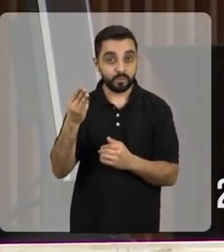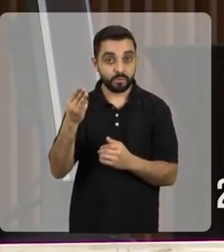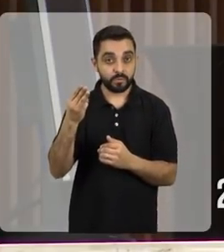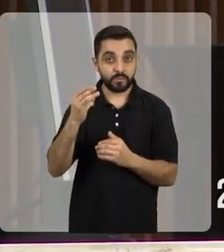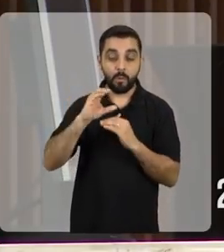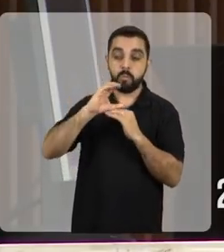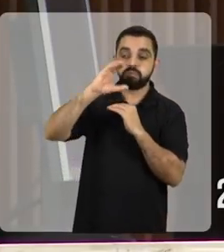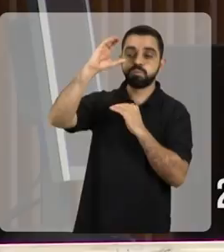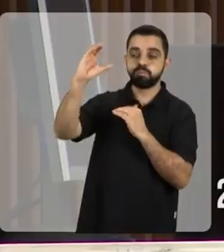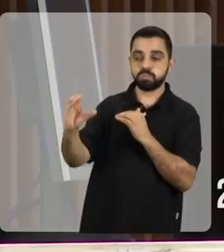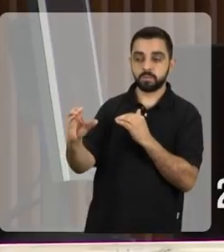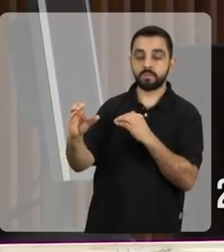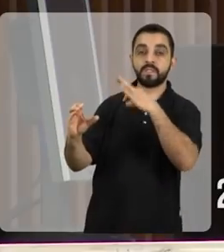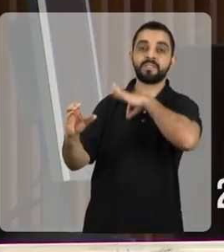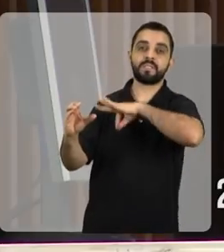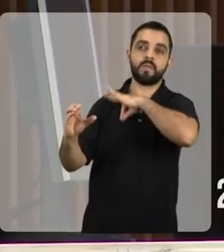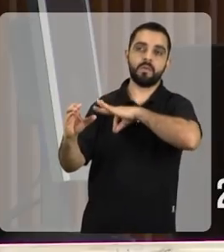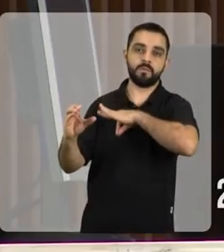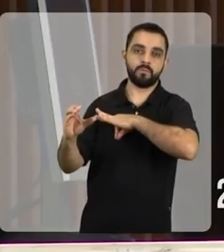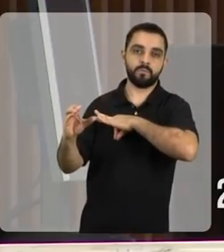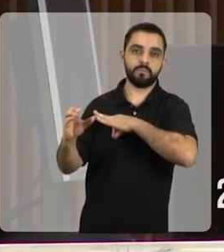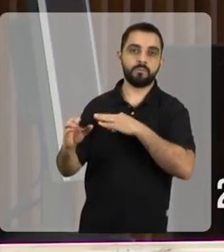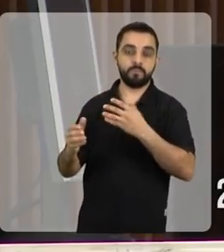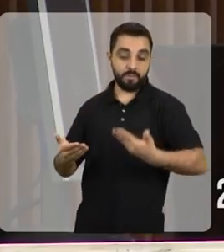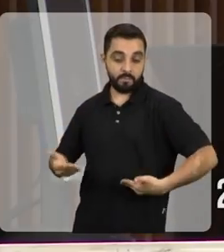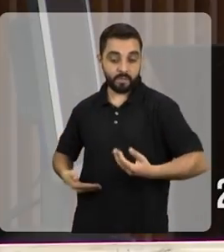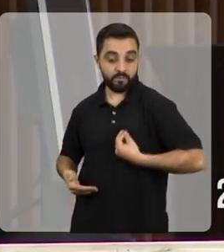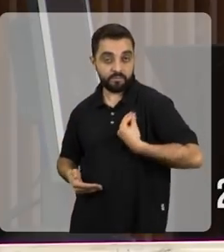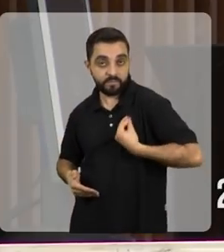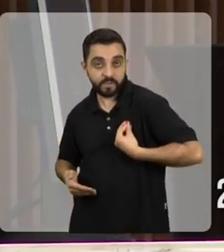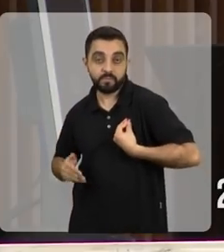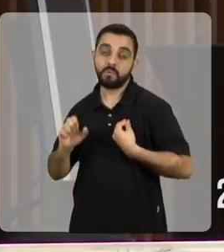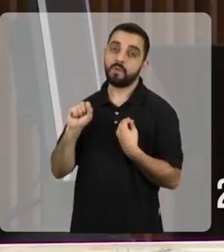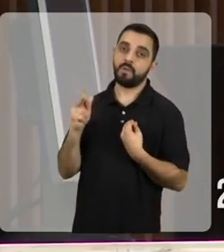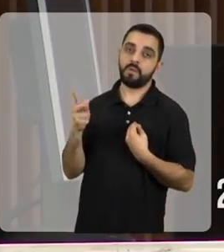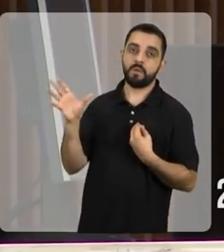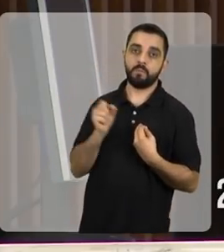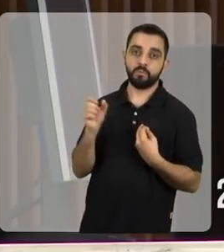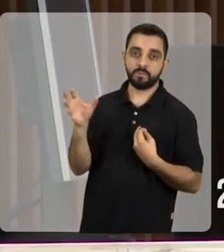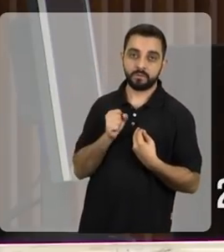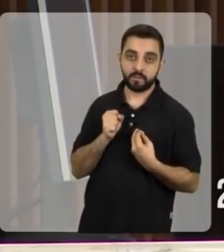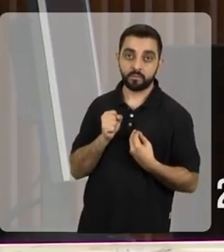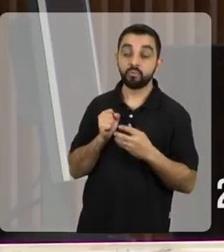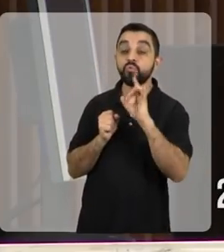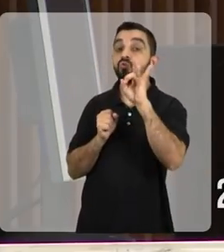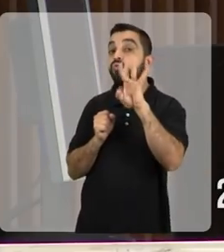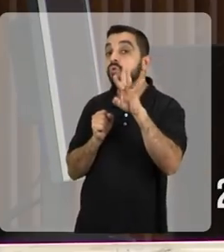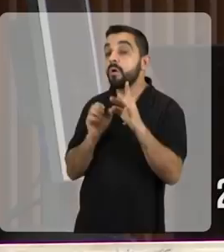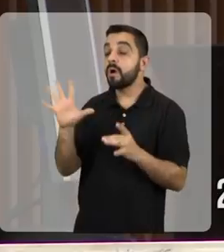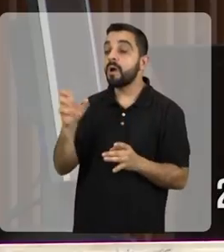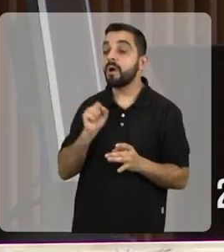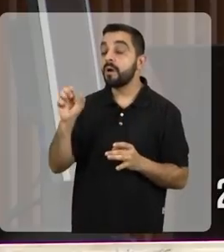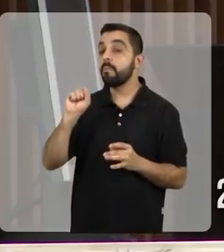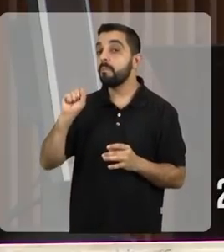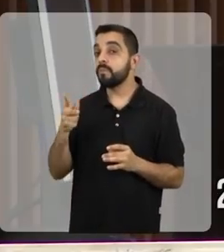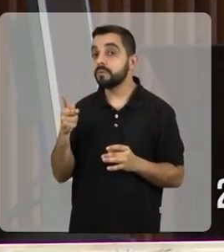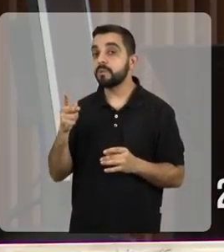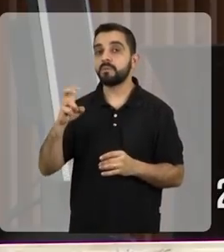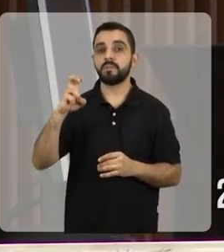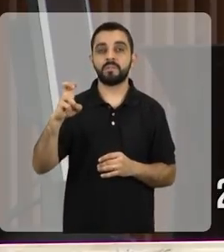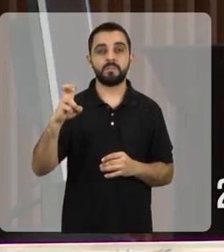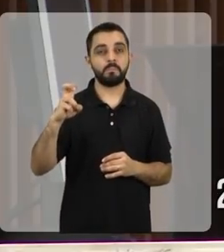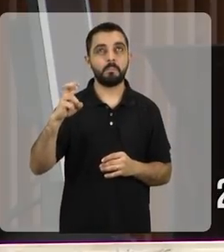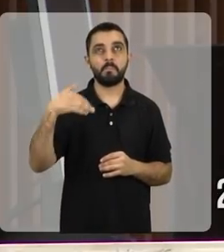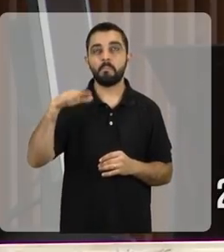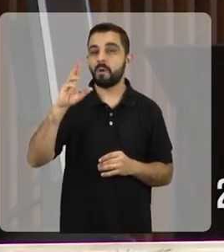são da folha de pagamento ativos e inativos aliás que os inativos aposentados e pensionistas somam 500 e tantos